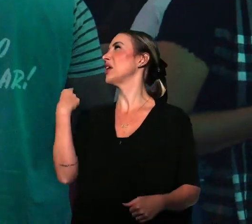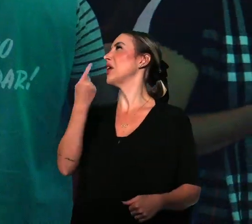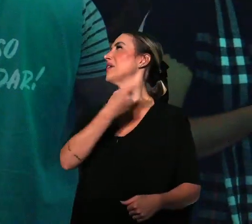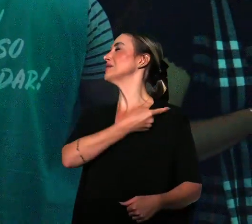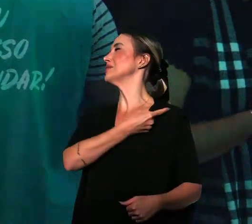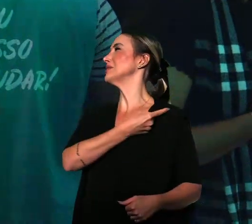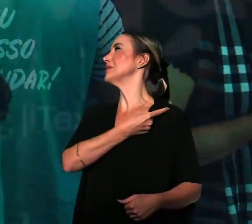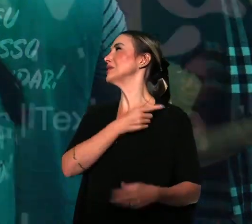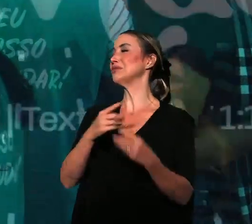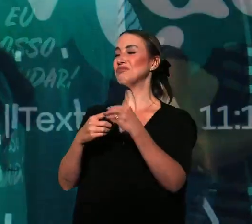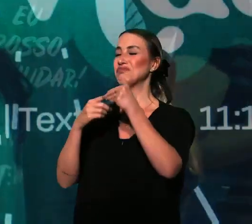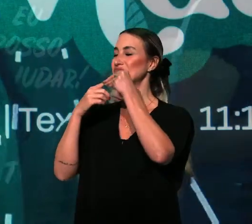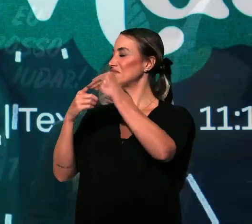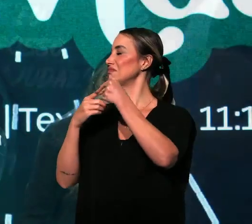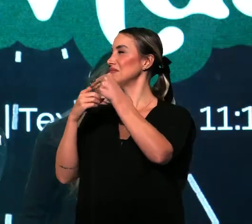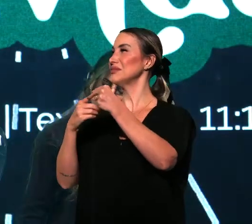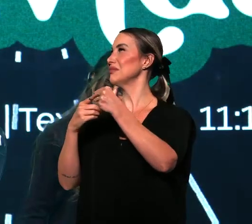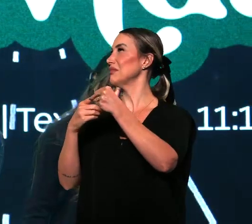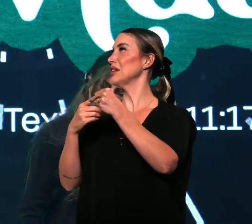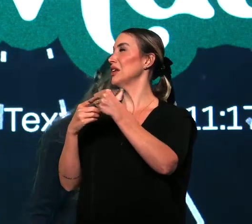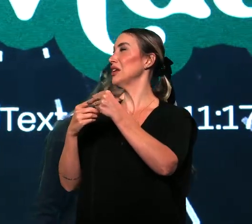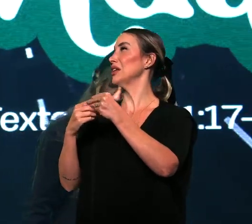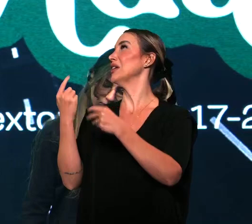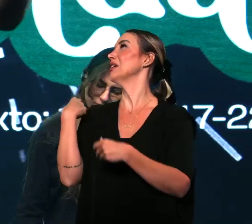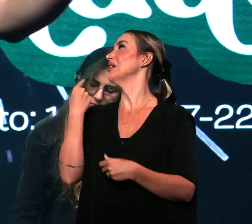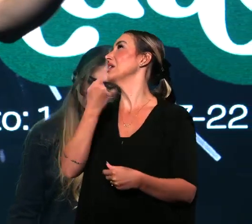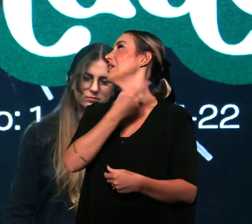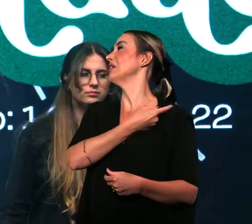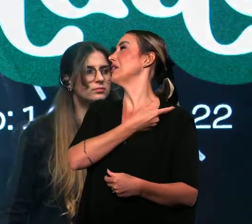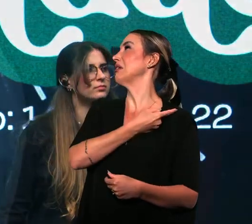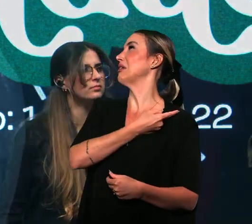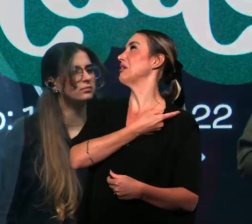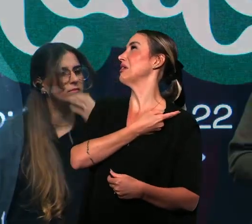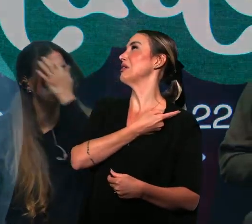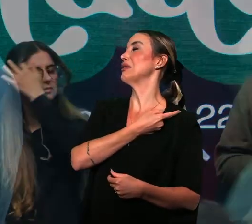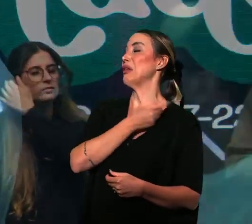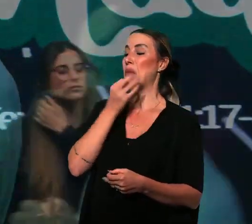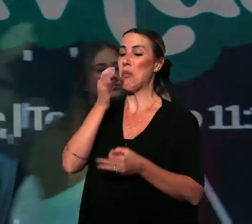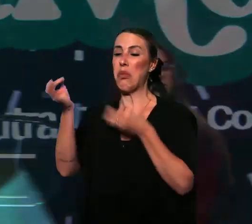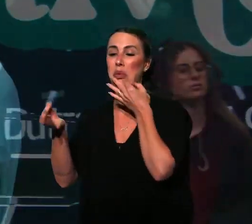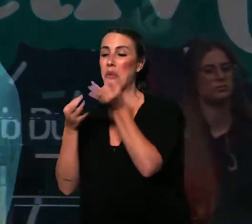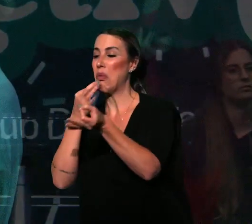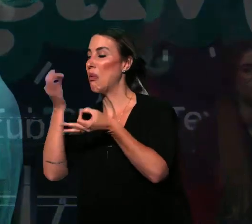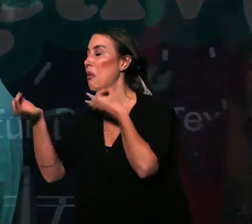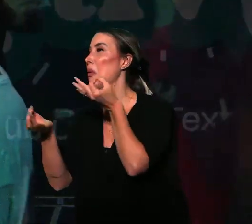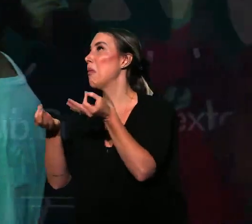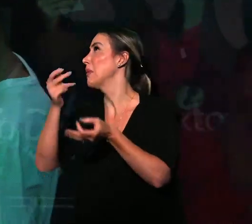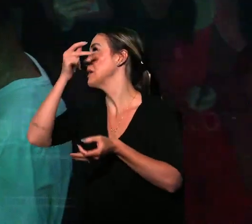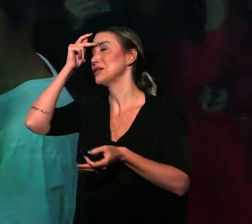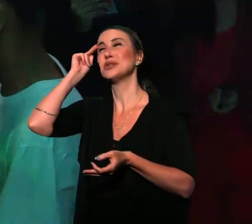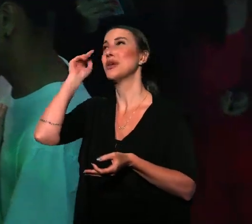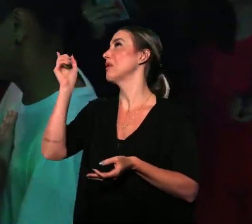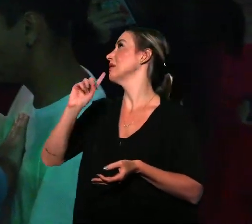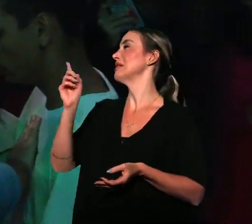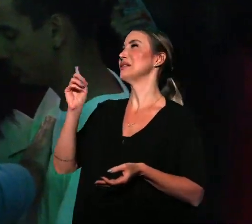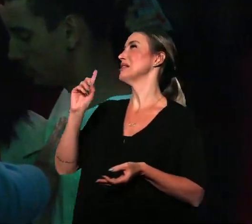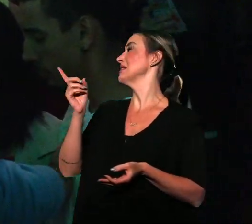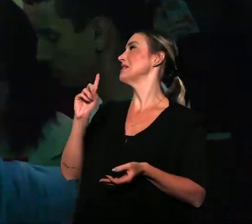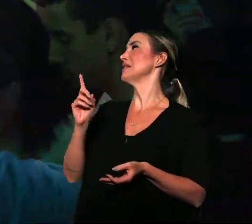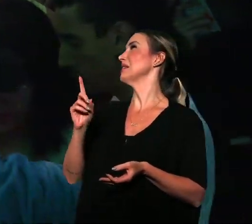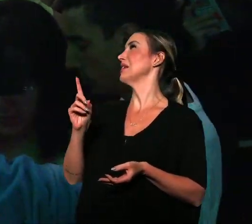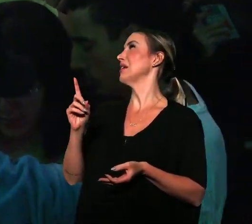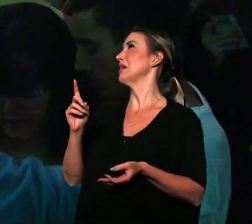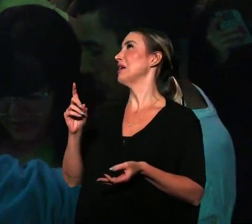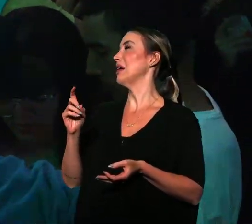unidade. Queremos comprometer junto contigo aqui, Pai, a não mais falar mal uns dos outros, não postar mais nada contra uns aos